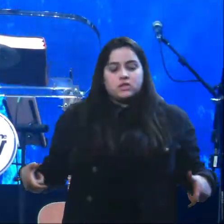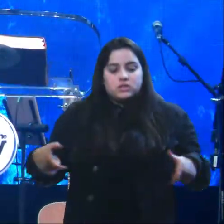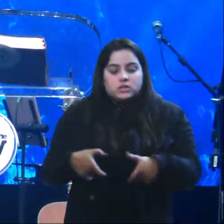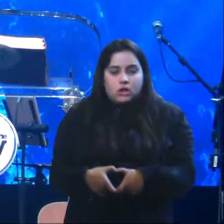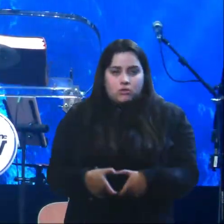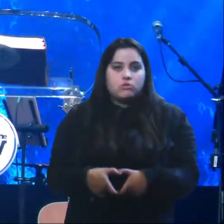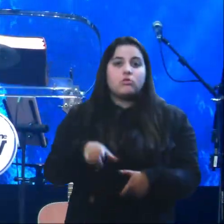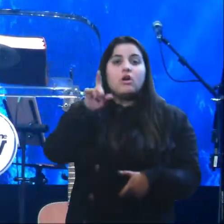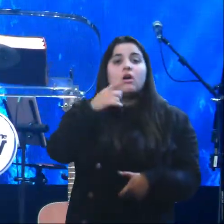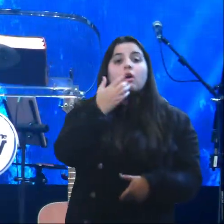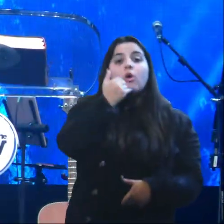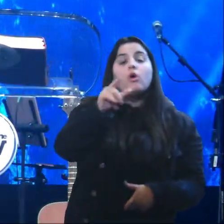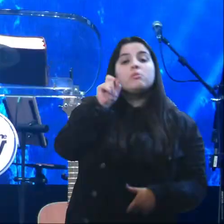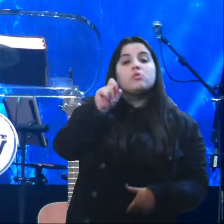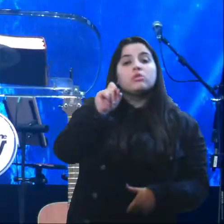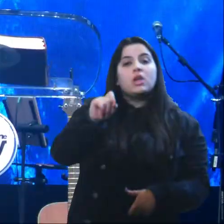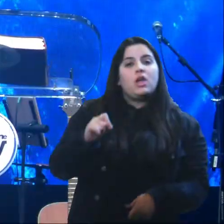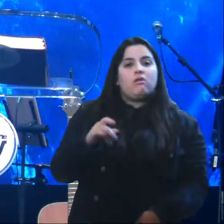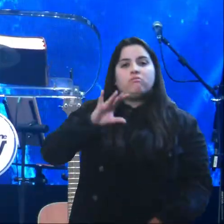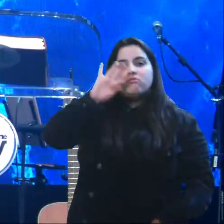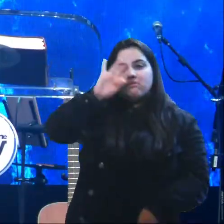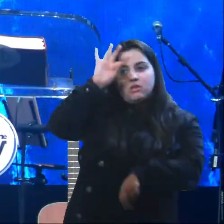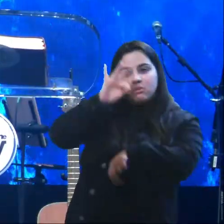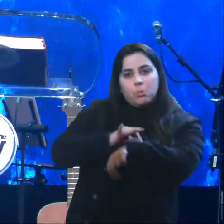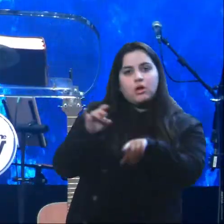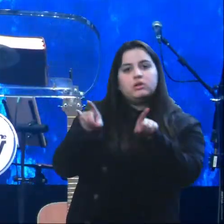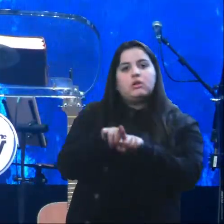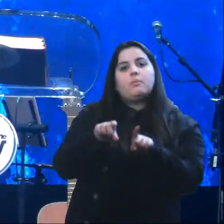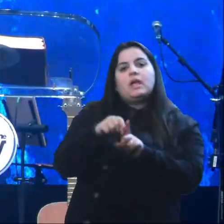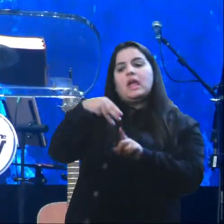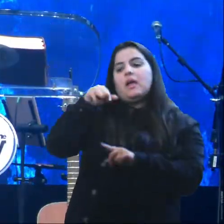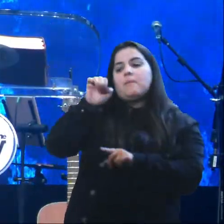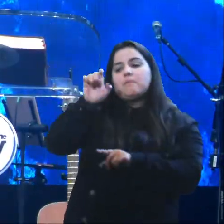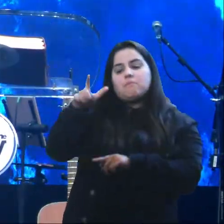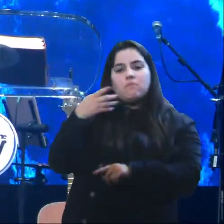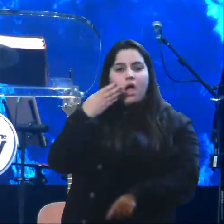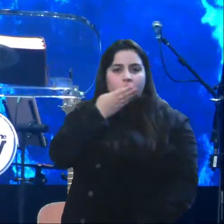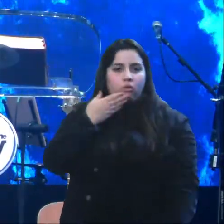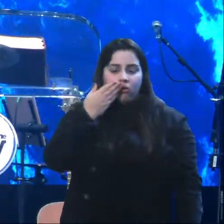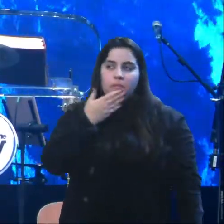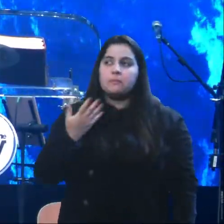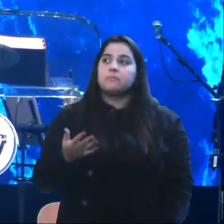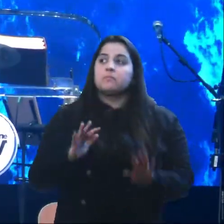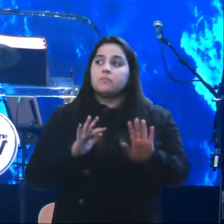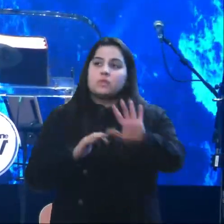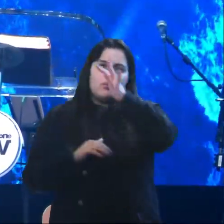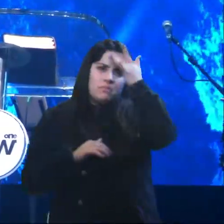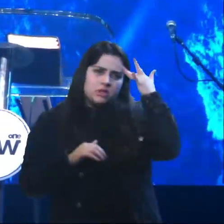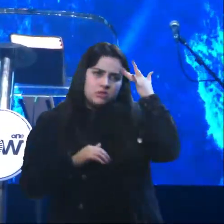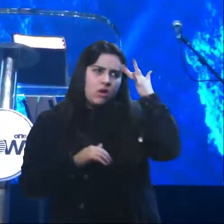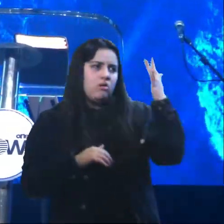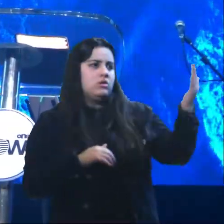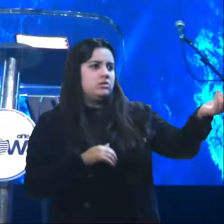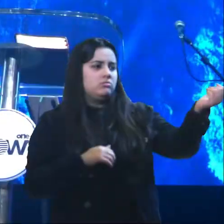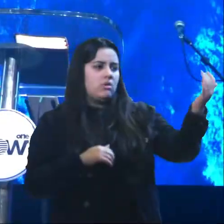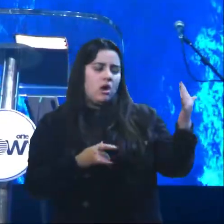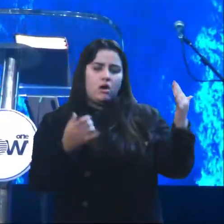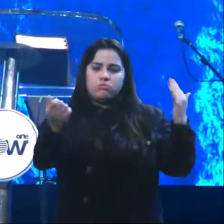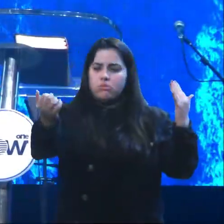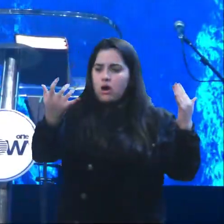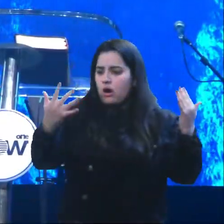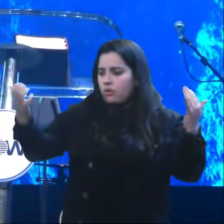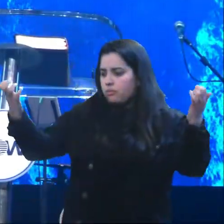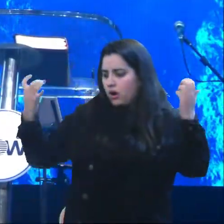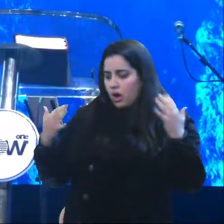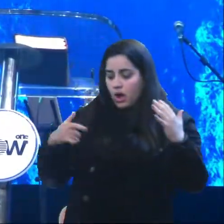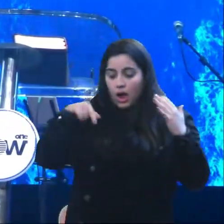eram gafanhotos e mel silvestre. Pessoas de Jerusalém, de toda a Judéia e de toda a região ao redor do Rio Jordão iam